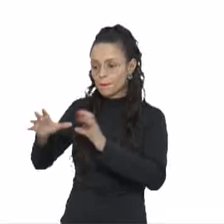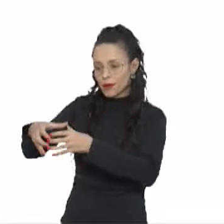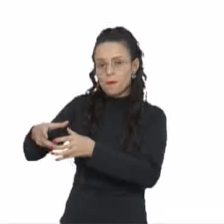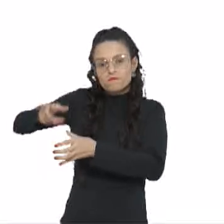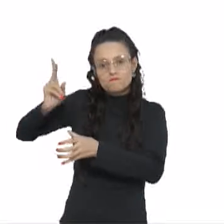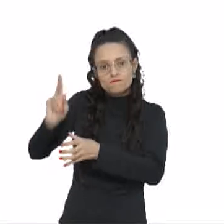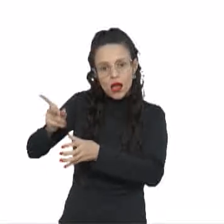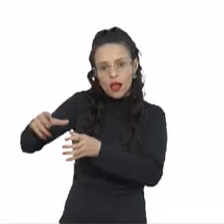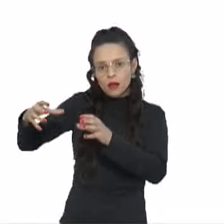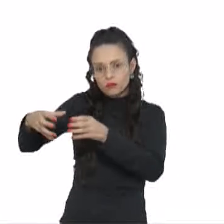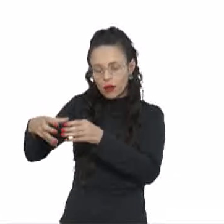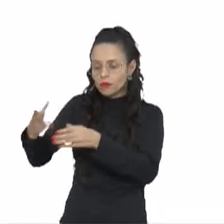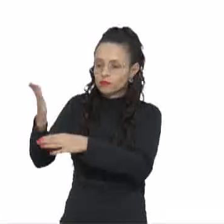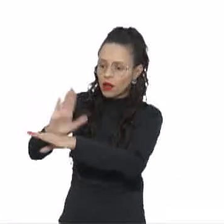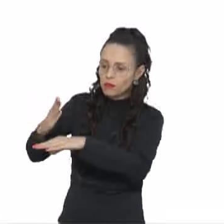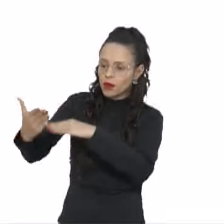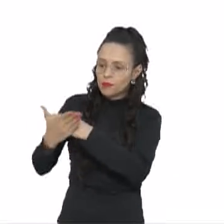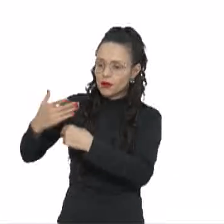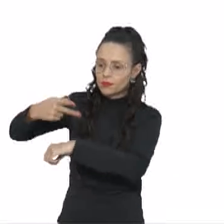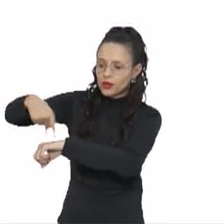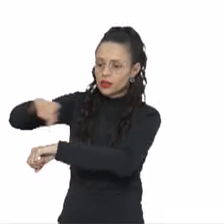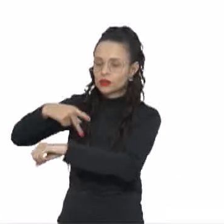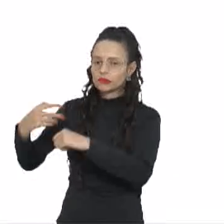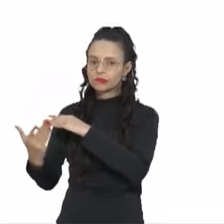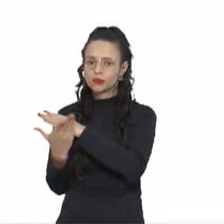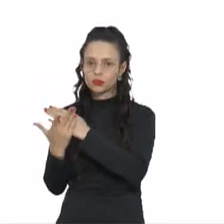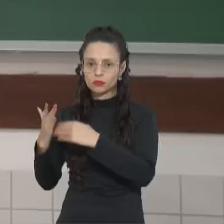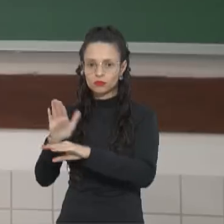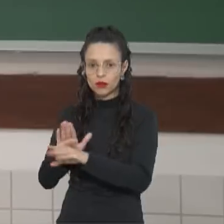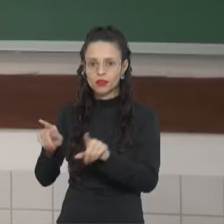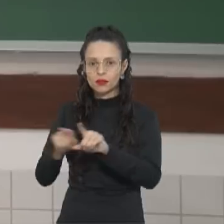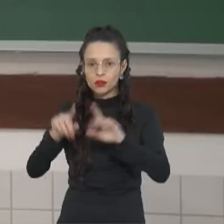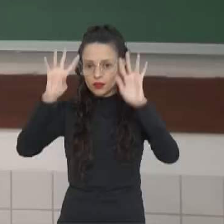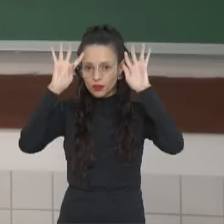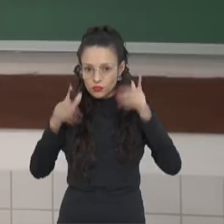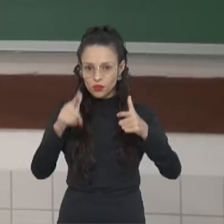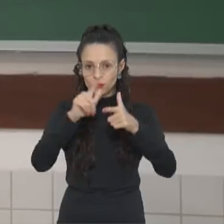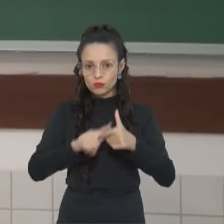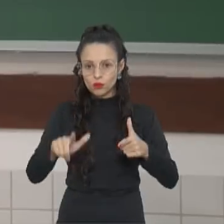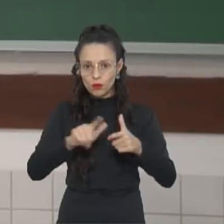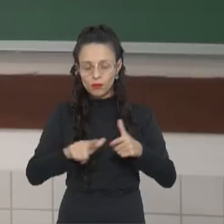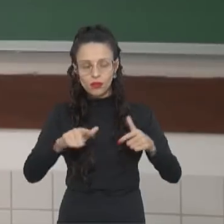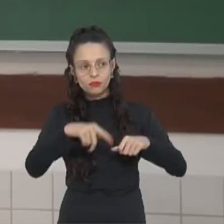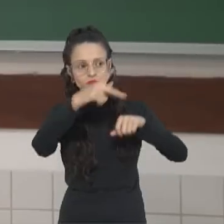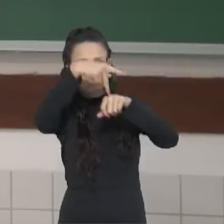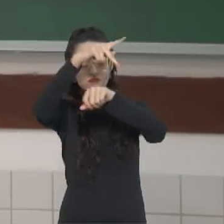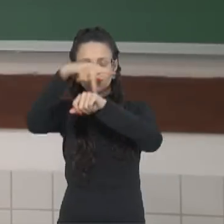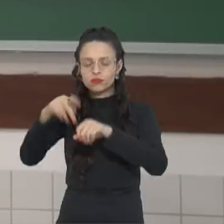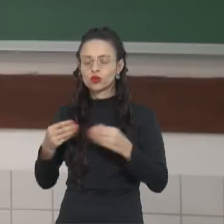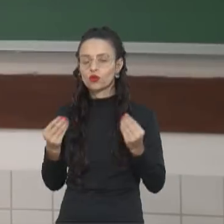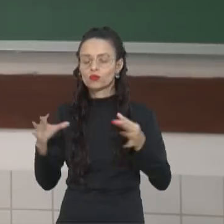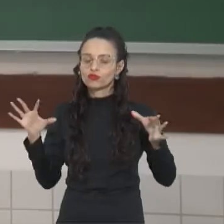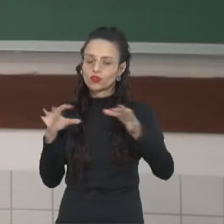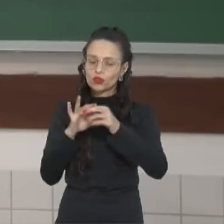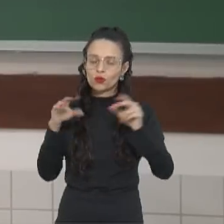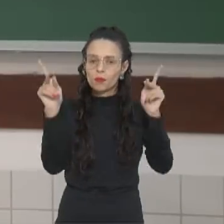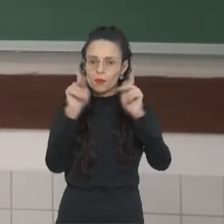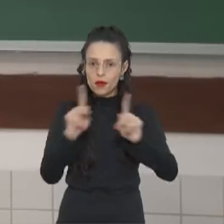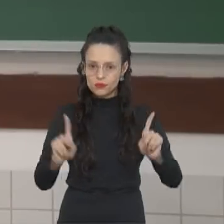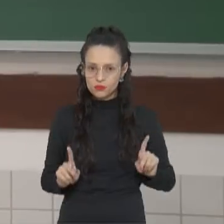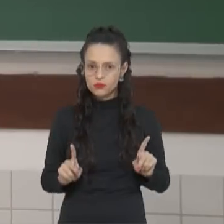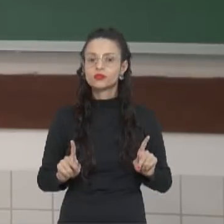essa ajuda mútua, e ainda a solução dos conflitos internacionais por meios pacíficos, algumas das